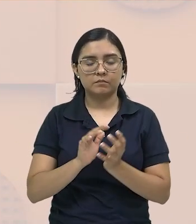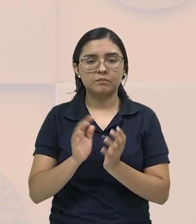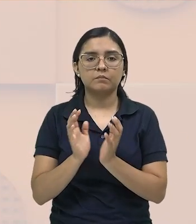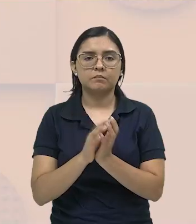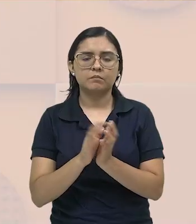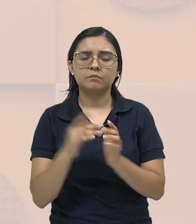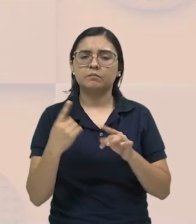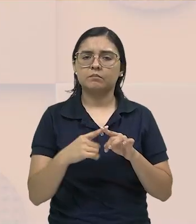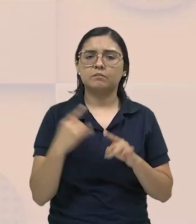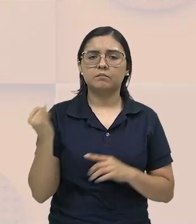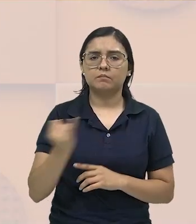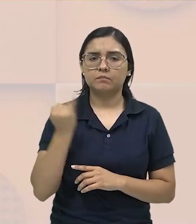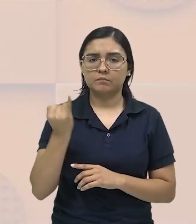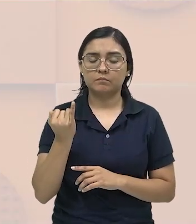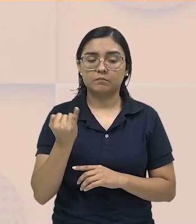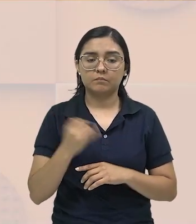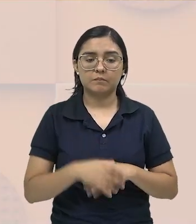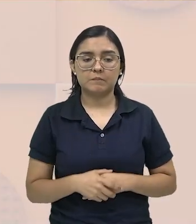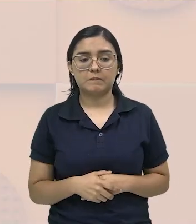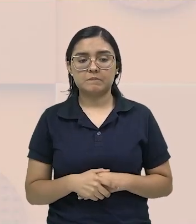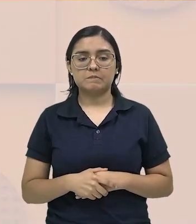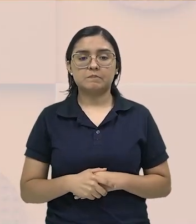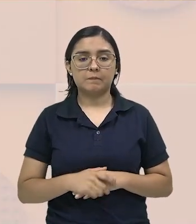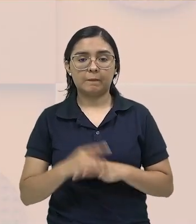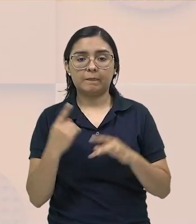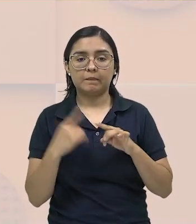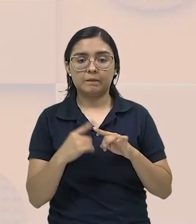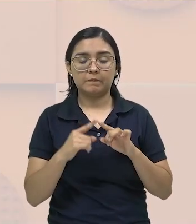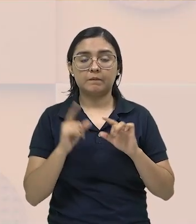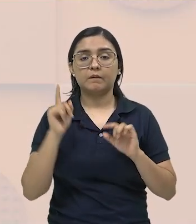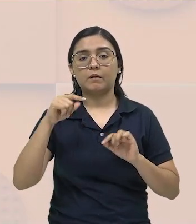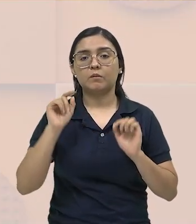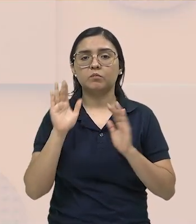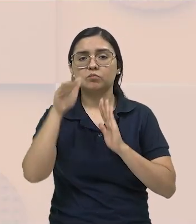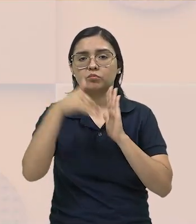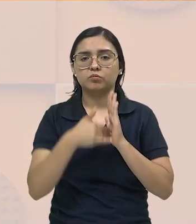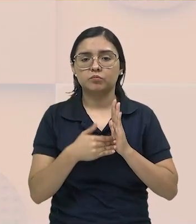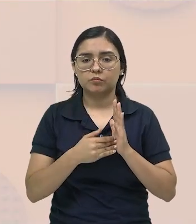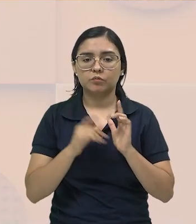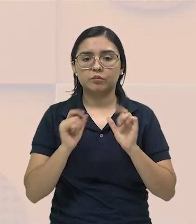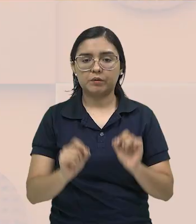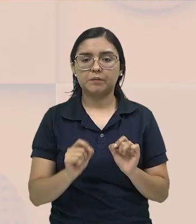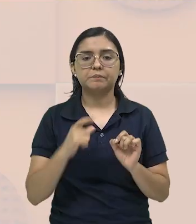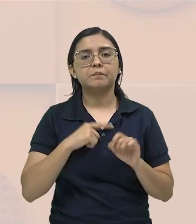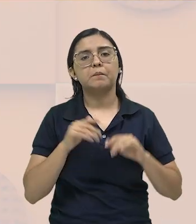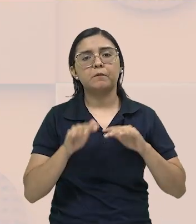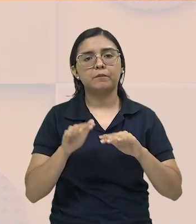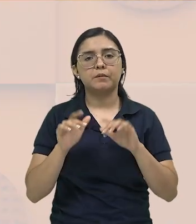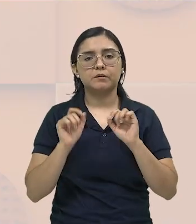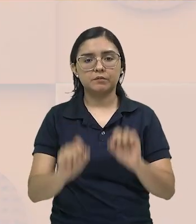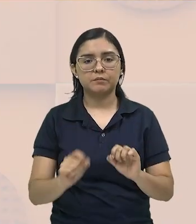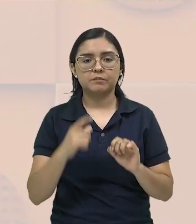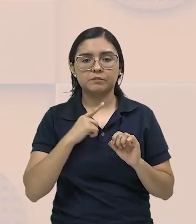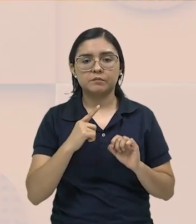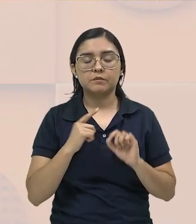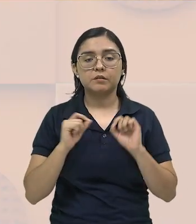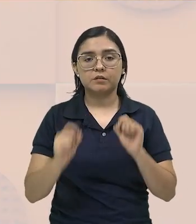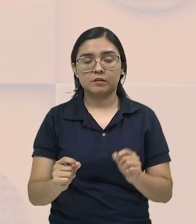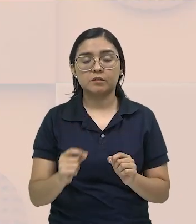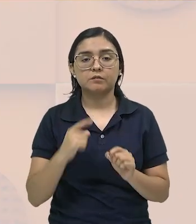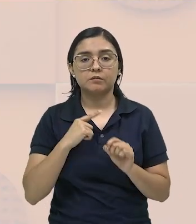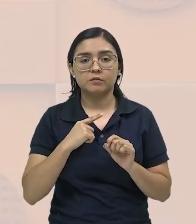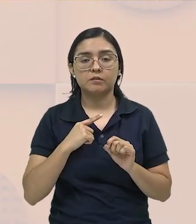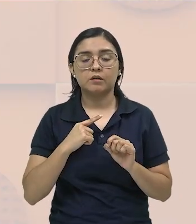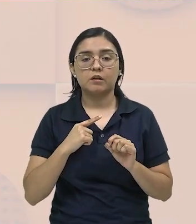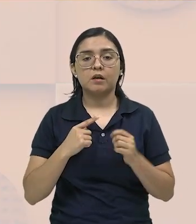tão importante? Porque ela é o último movimento pró-independência